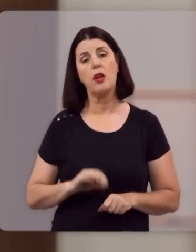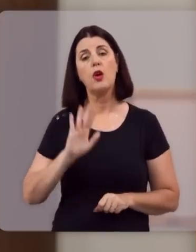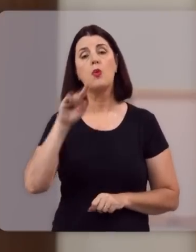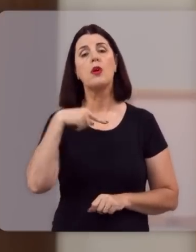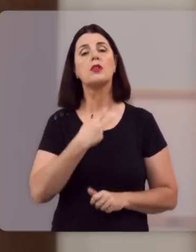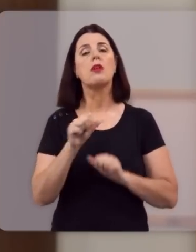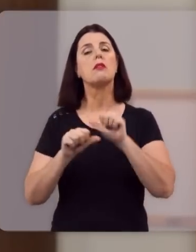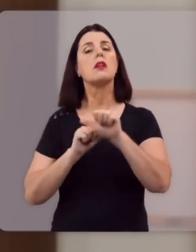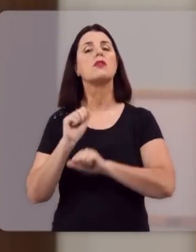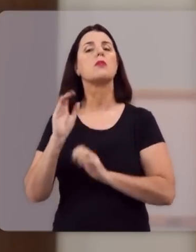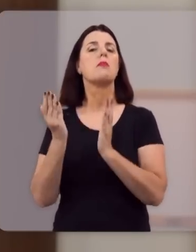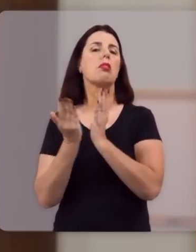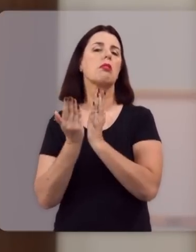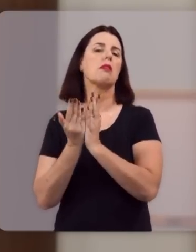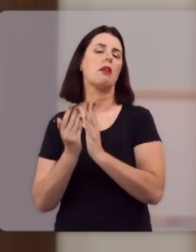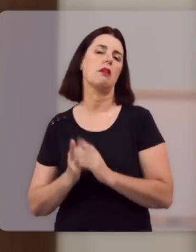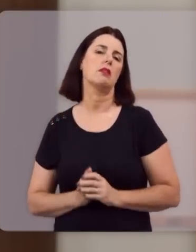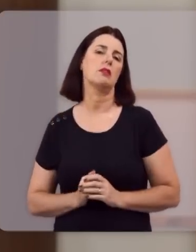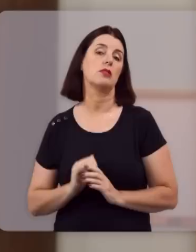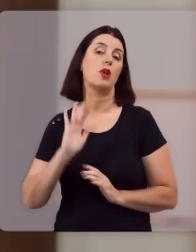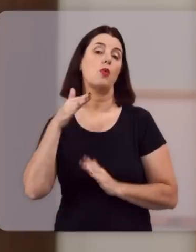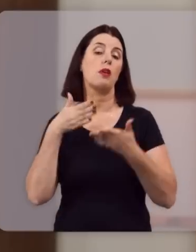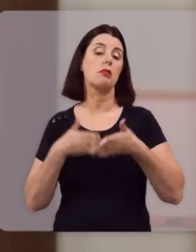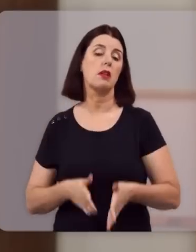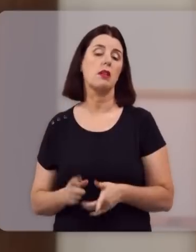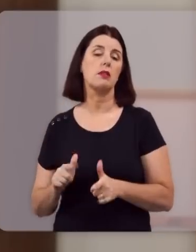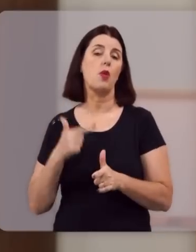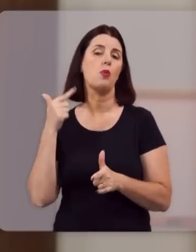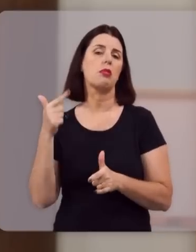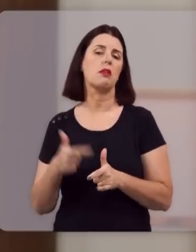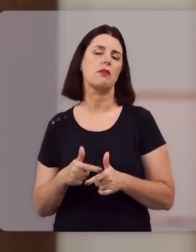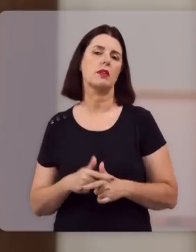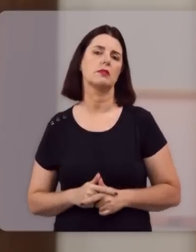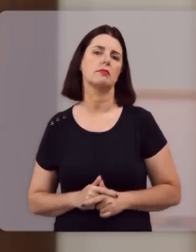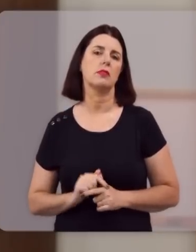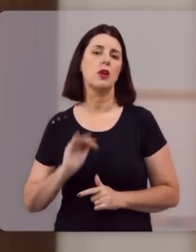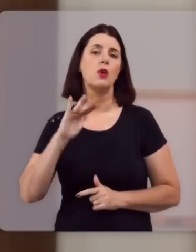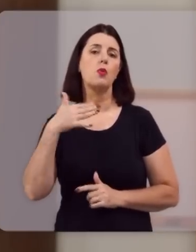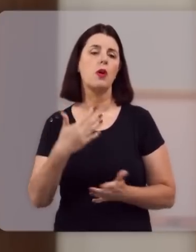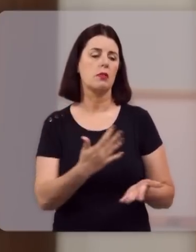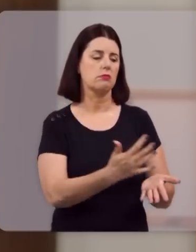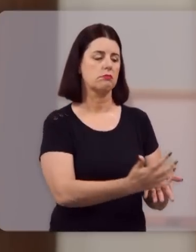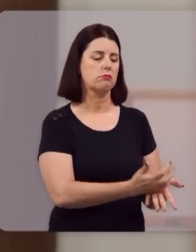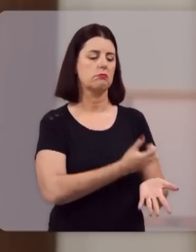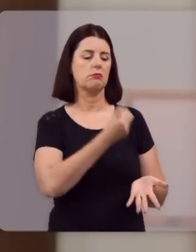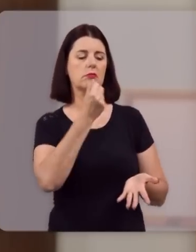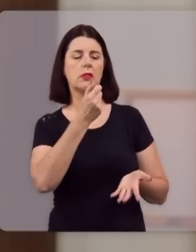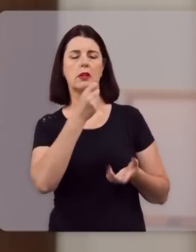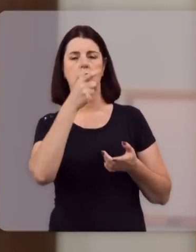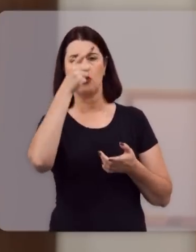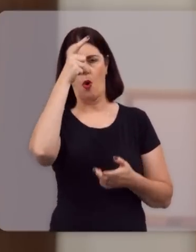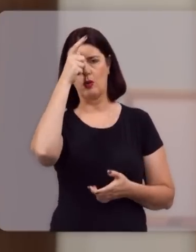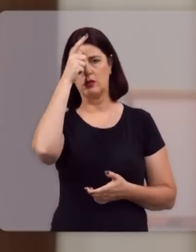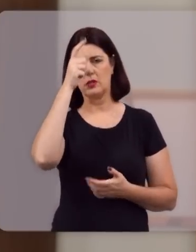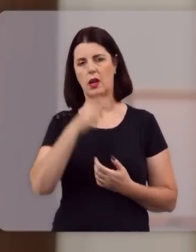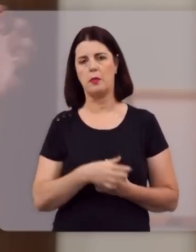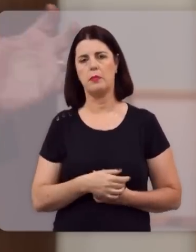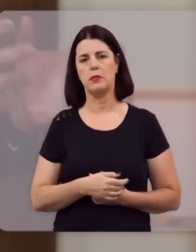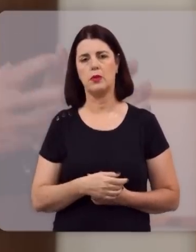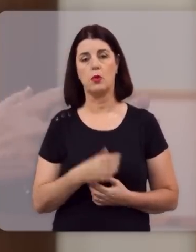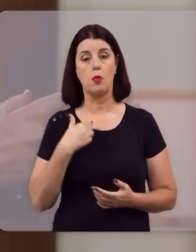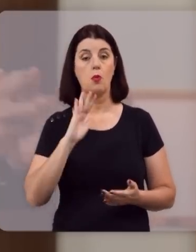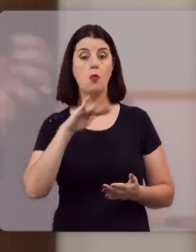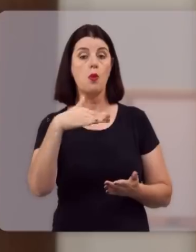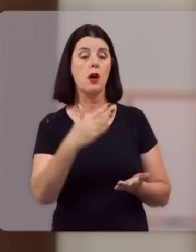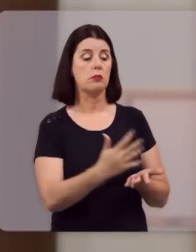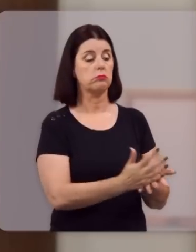quando fomos convertidos, quando nascemos de novo. quando fomos arrancados da potestade de Satanás, quando